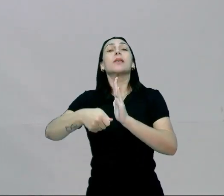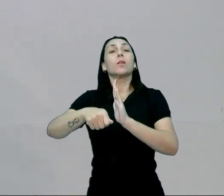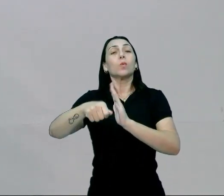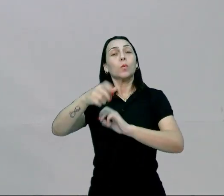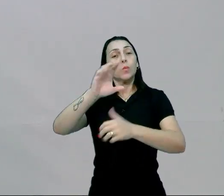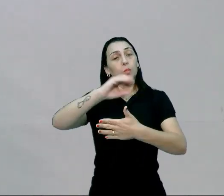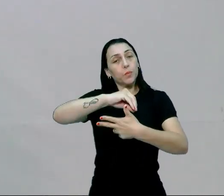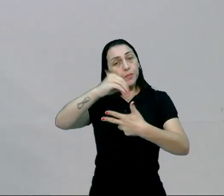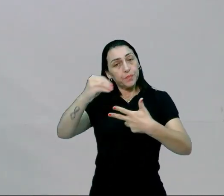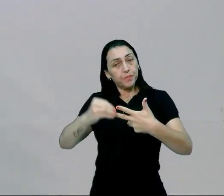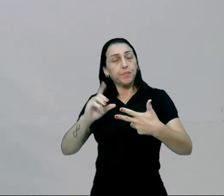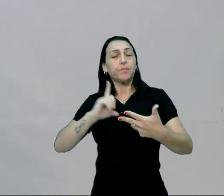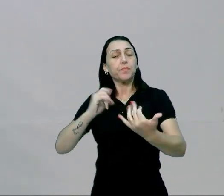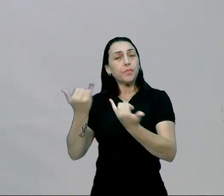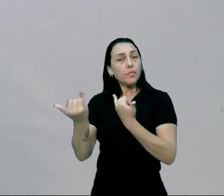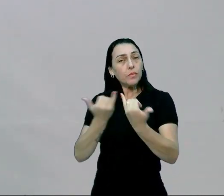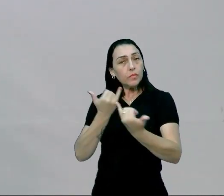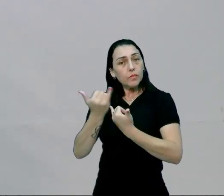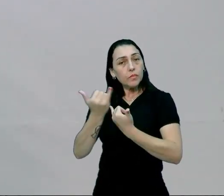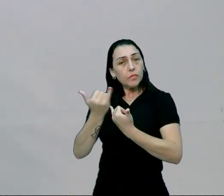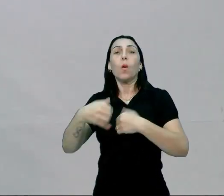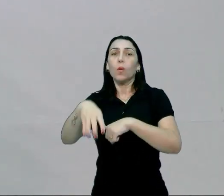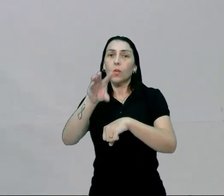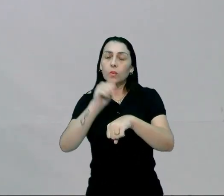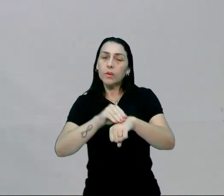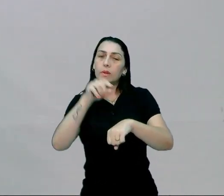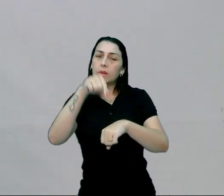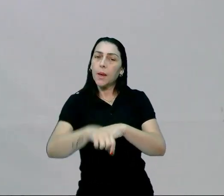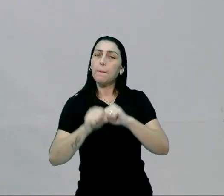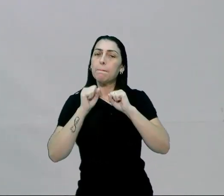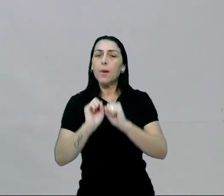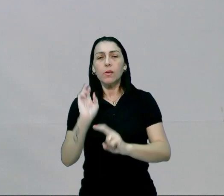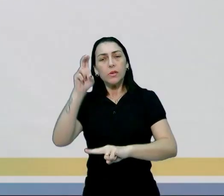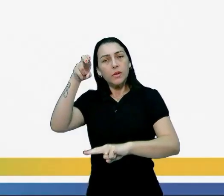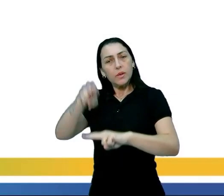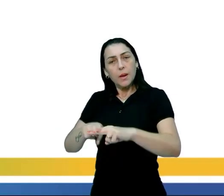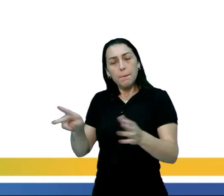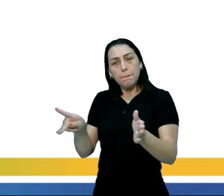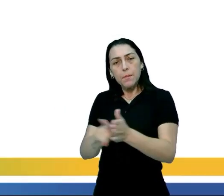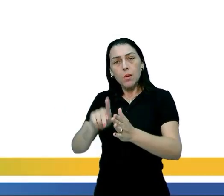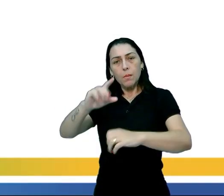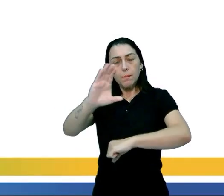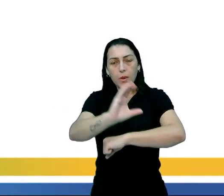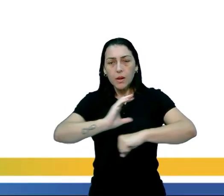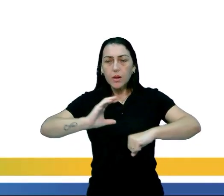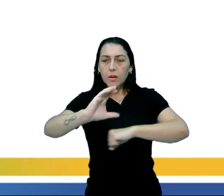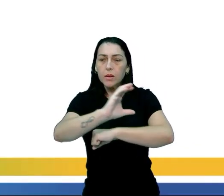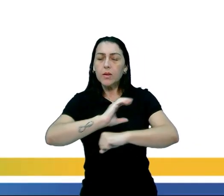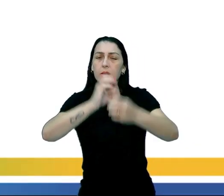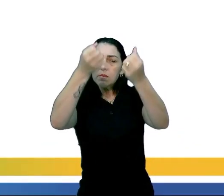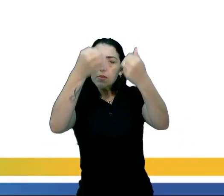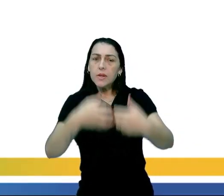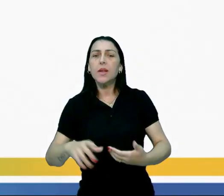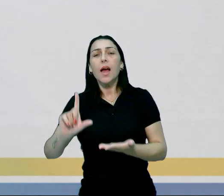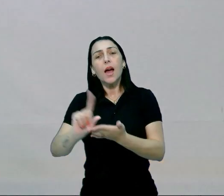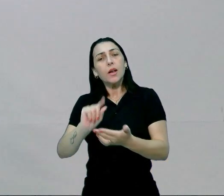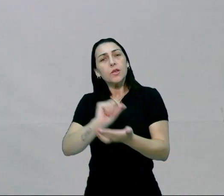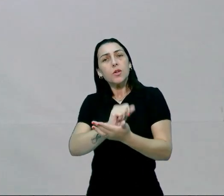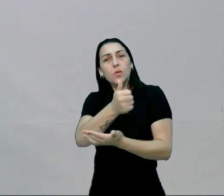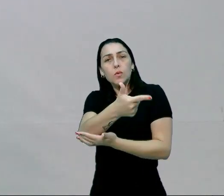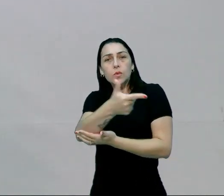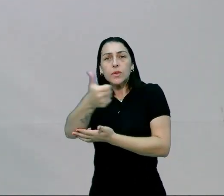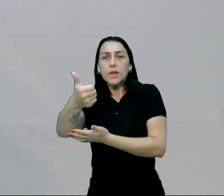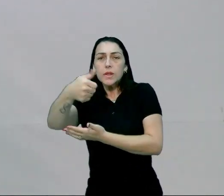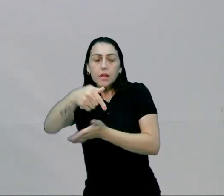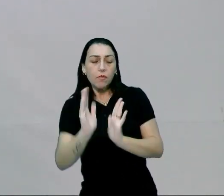sempre demandam informações ou fontes de conhecimento. Aqui você pode citar a própria Constituição, ó, artigo 217 faz